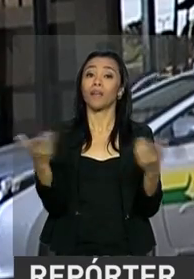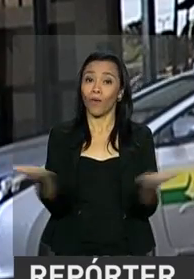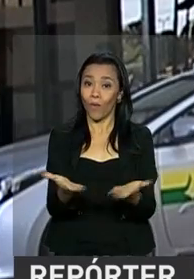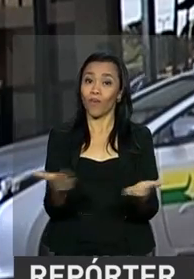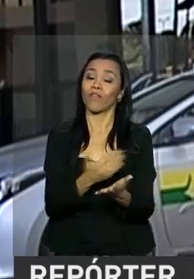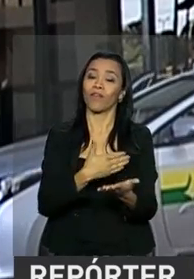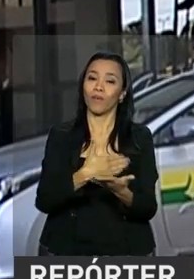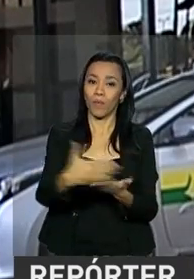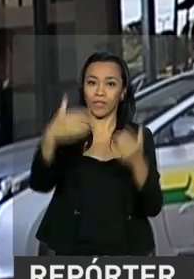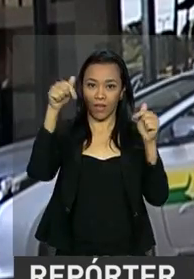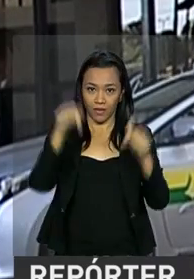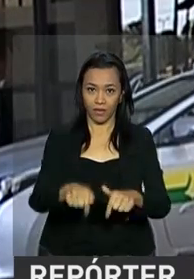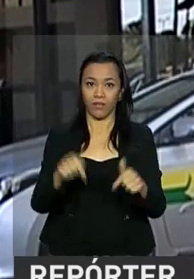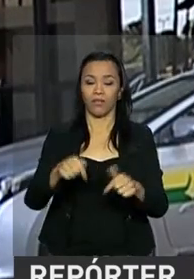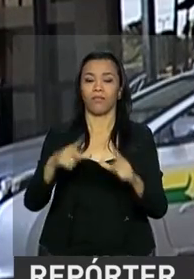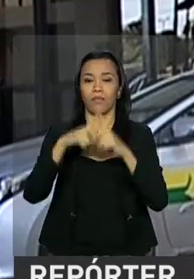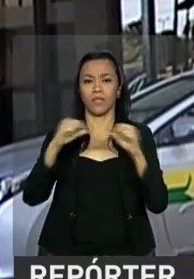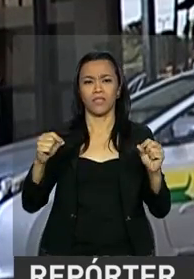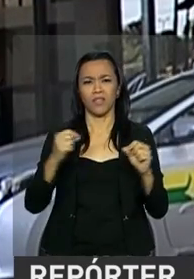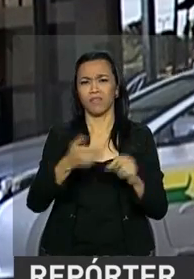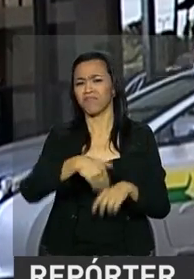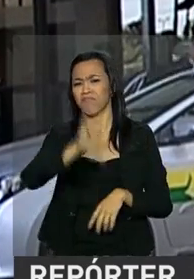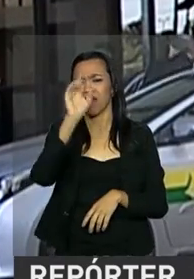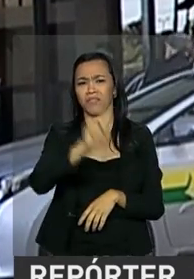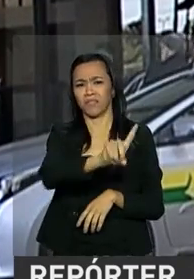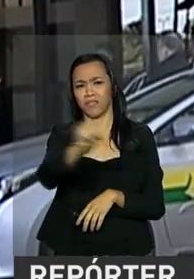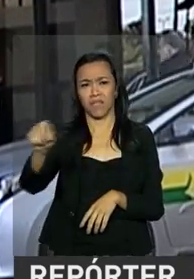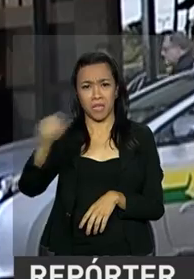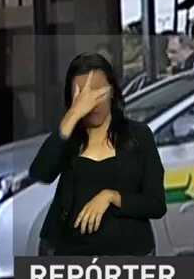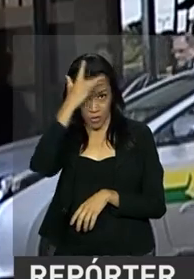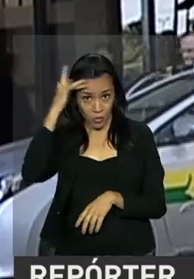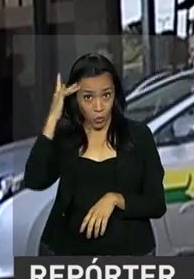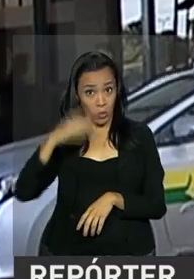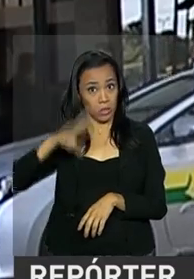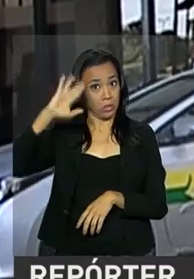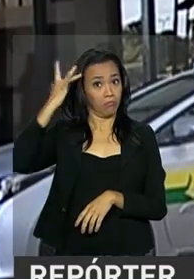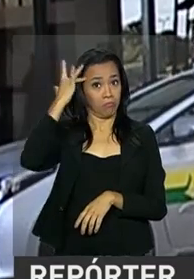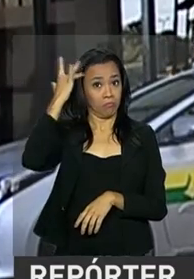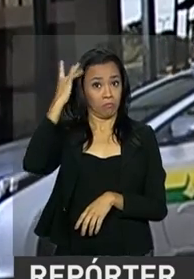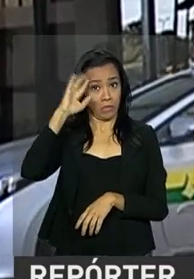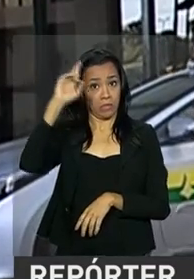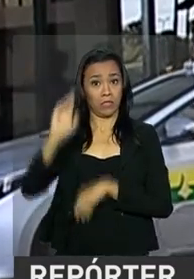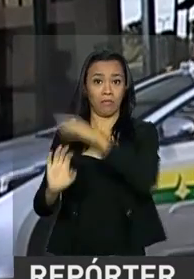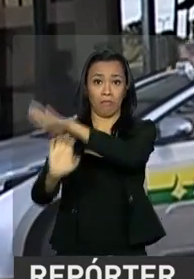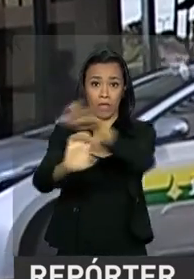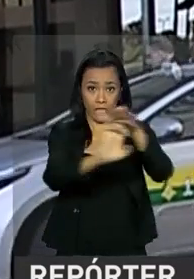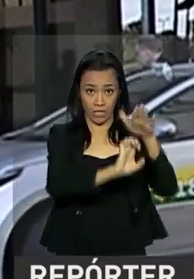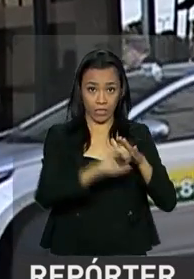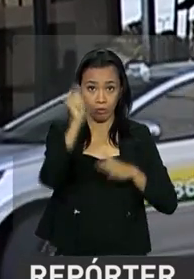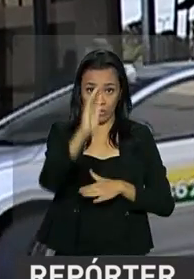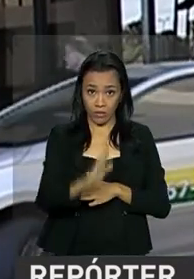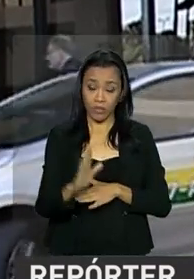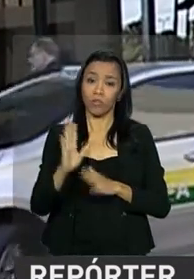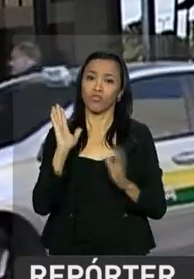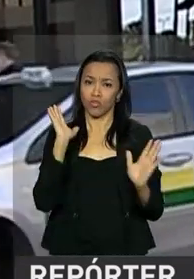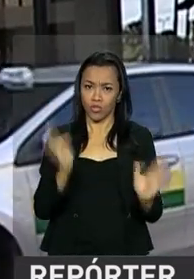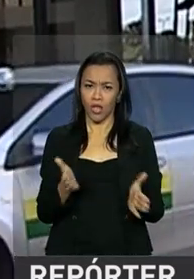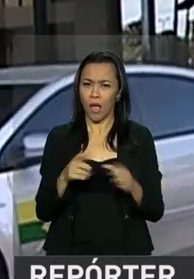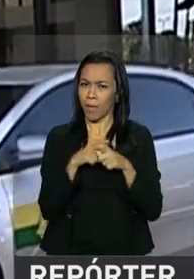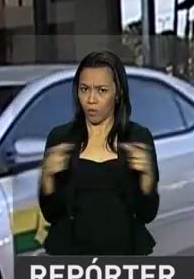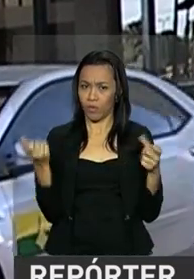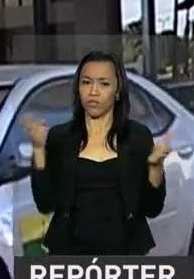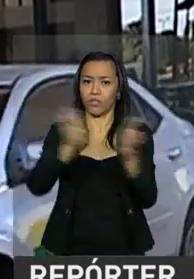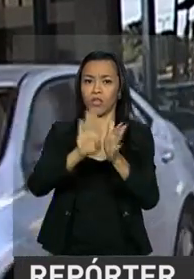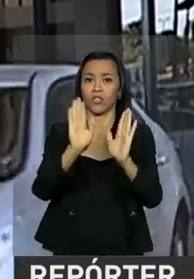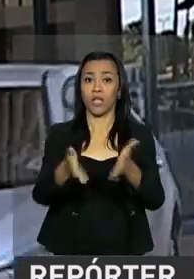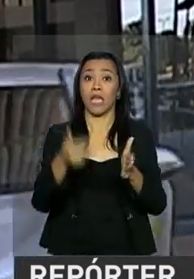Brasília participam da reunião mais de 100 empresários das maiores empresas do país vários deles já chegaram aqui na sede e esses empresários eles